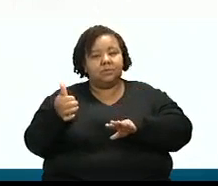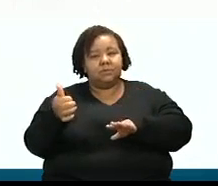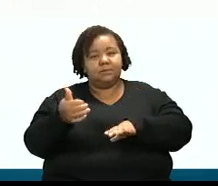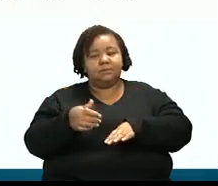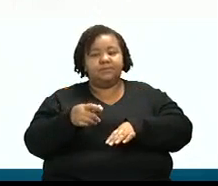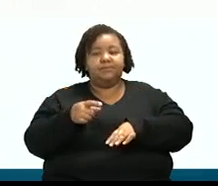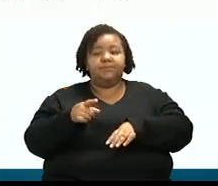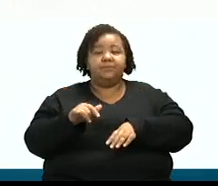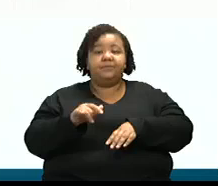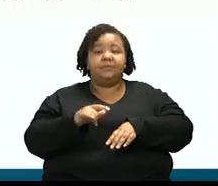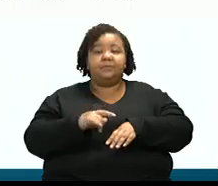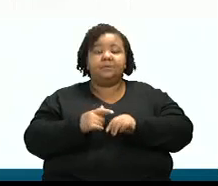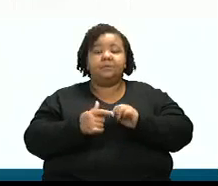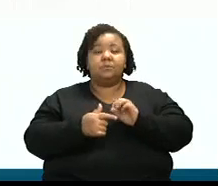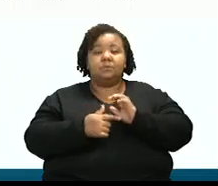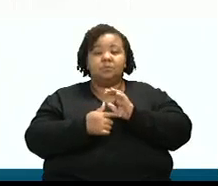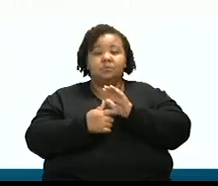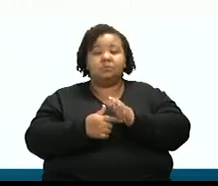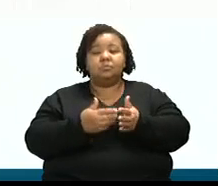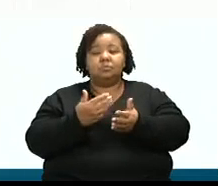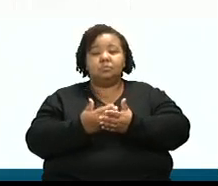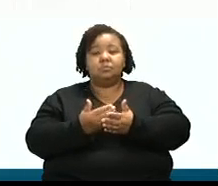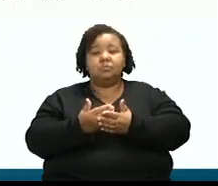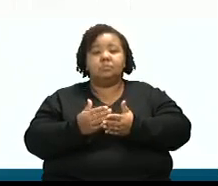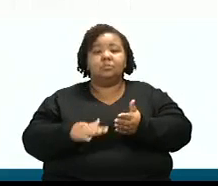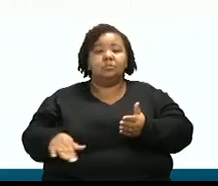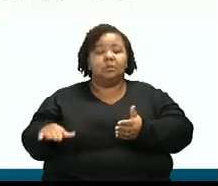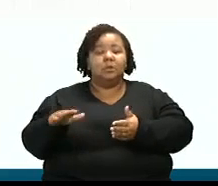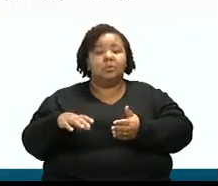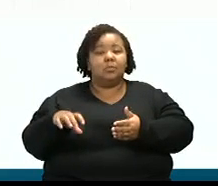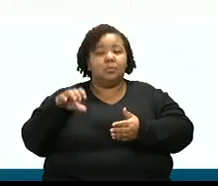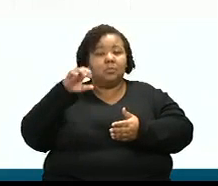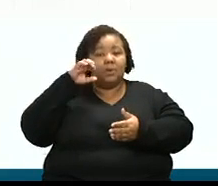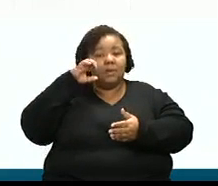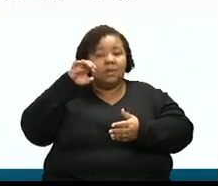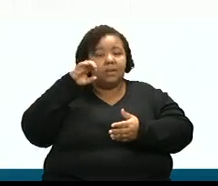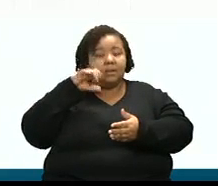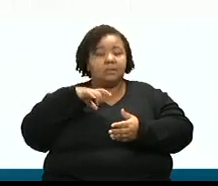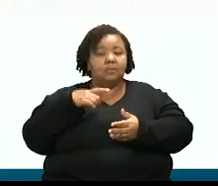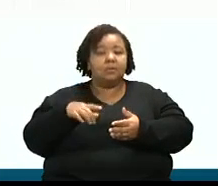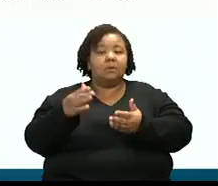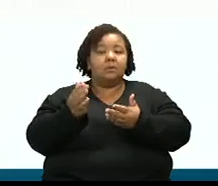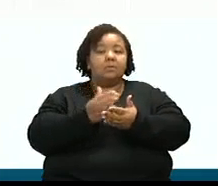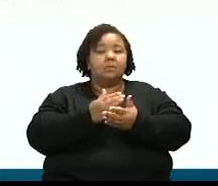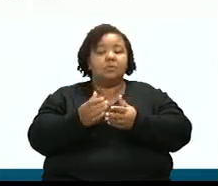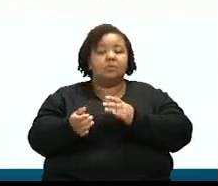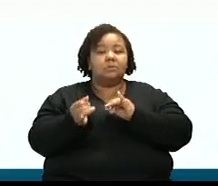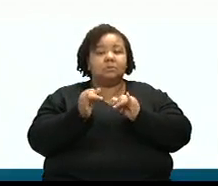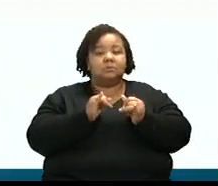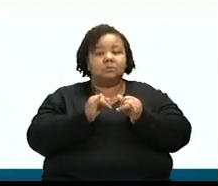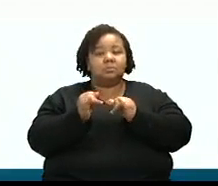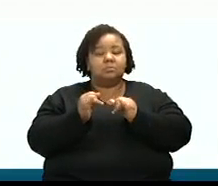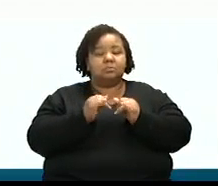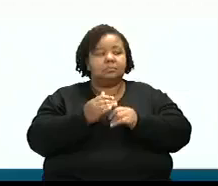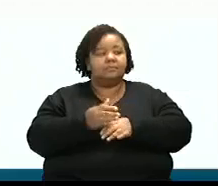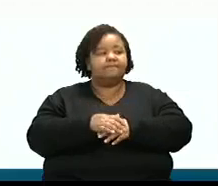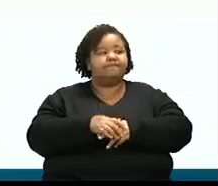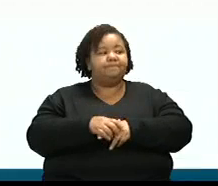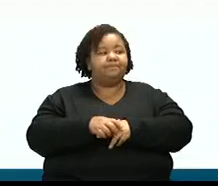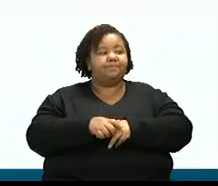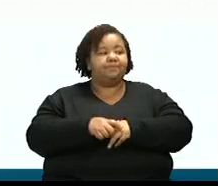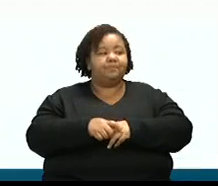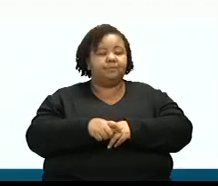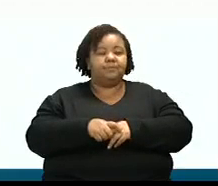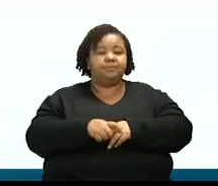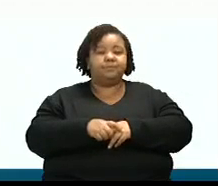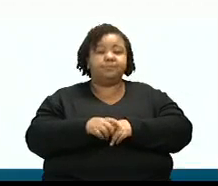eu estou estudando campo elétrico, eu preciso retomar algumas informações importantes sobre os campos. Nós